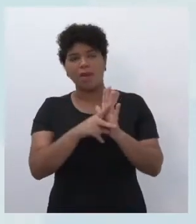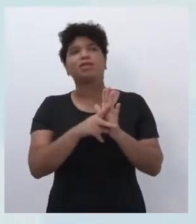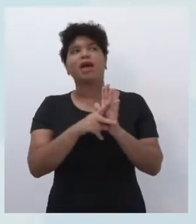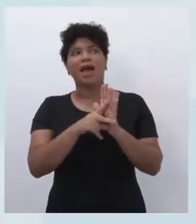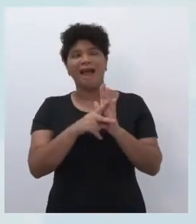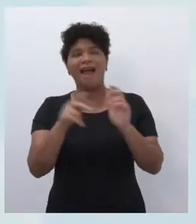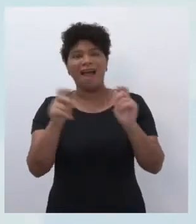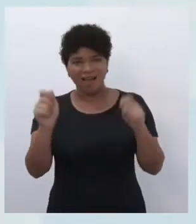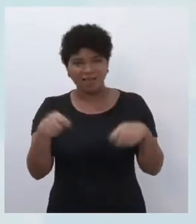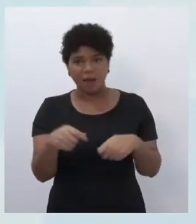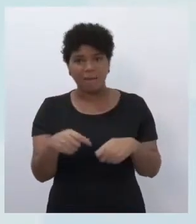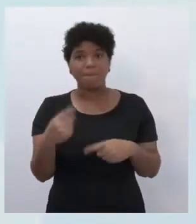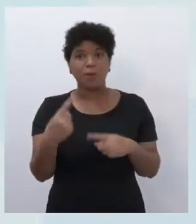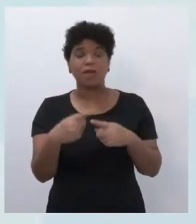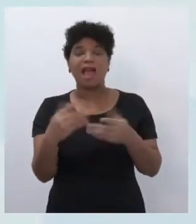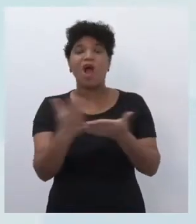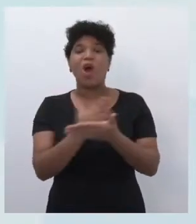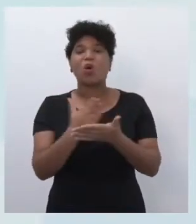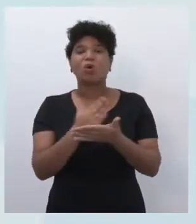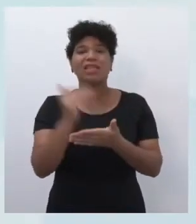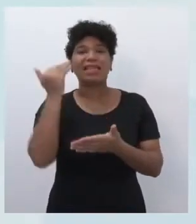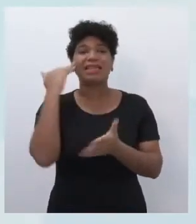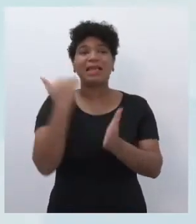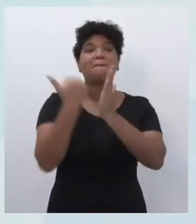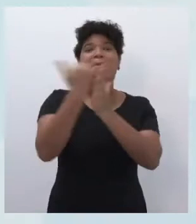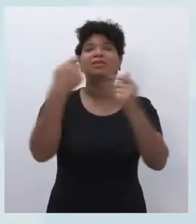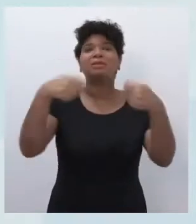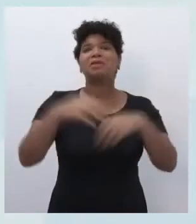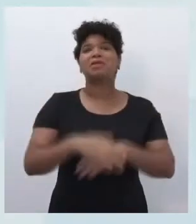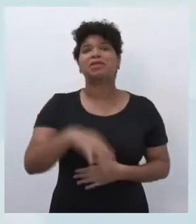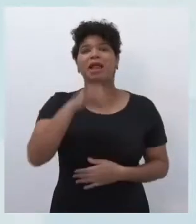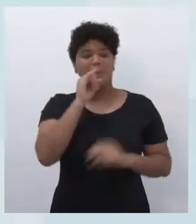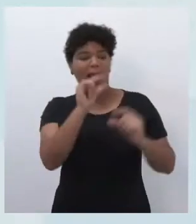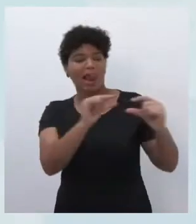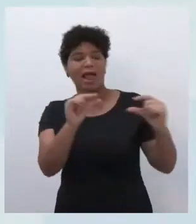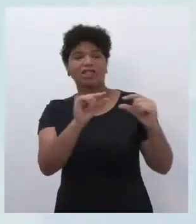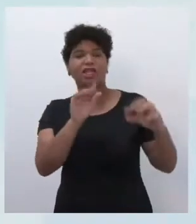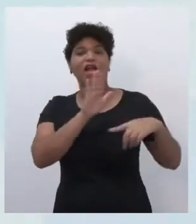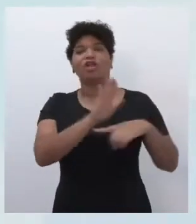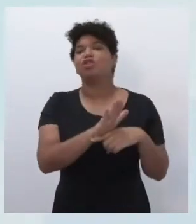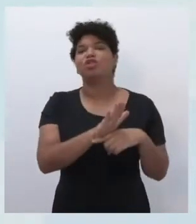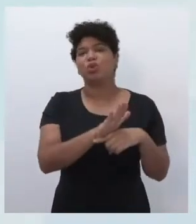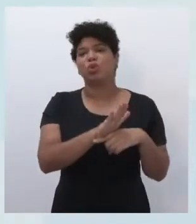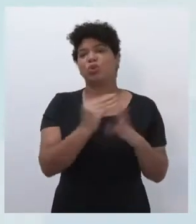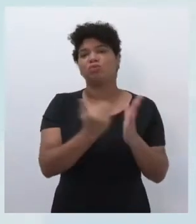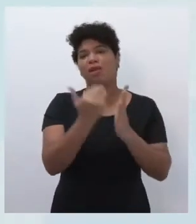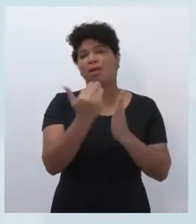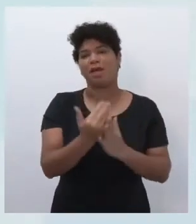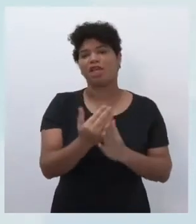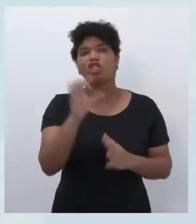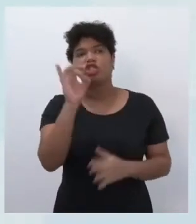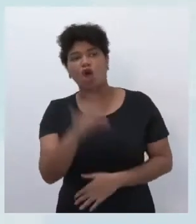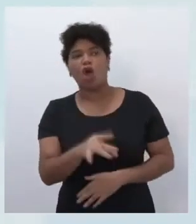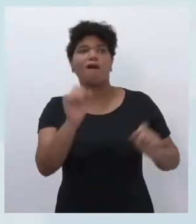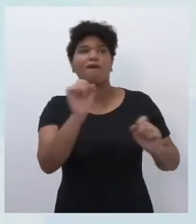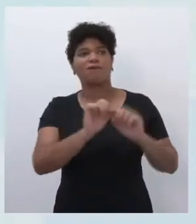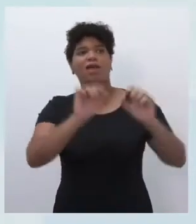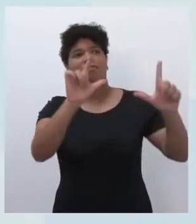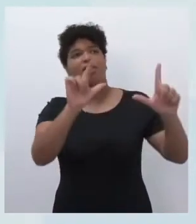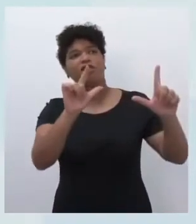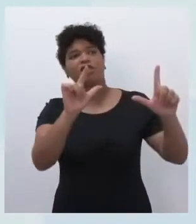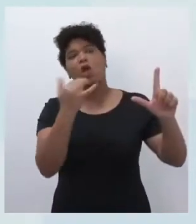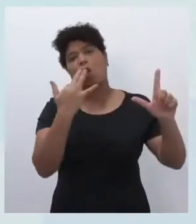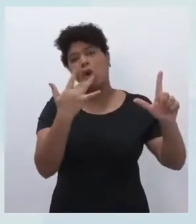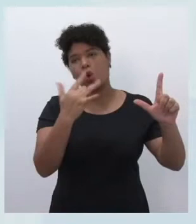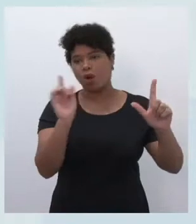de acordo com o número de estudantes. Então, uma opção para o terceiro ano seria trabalhar além da legenda, uma